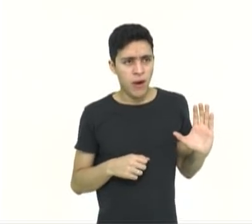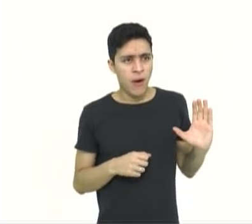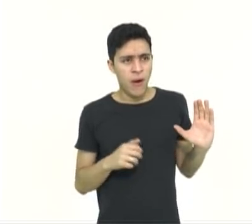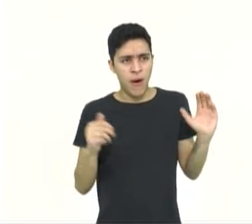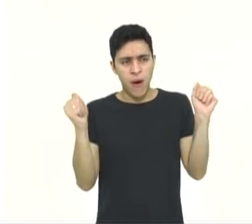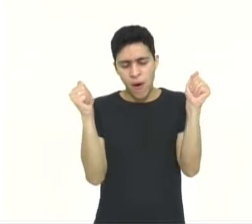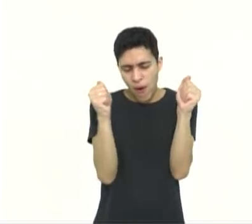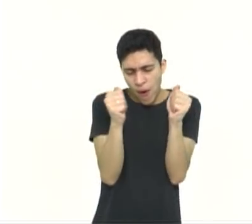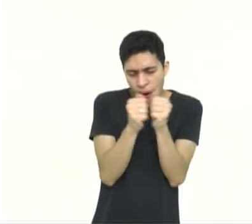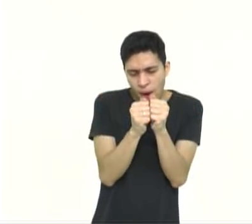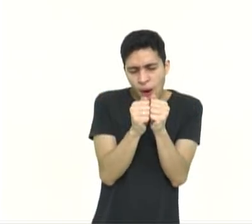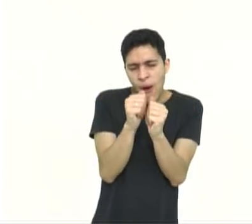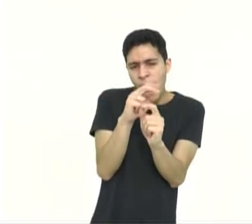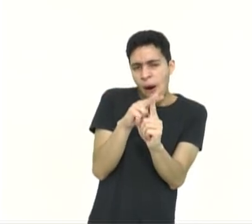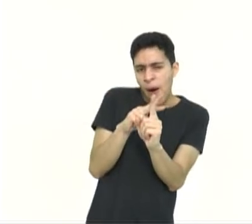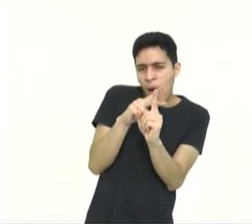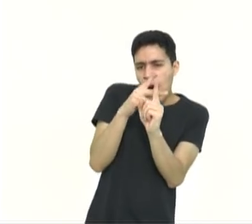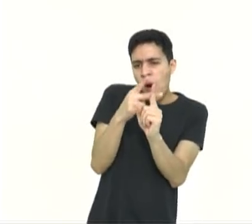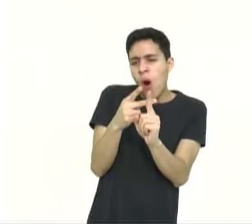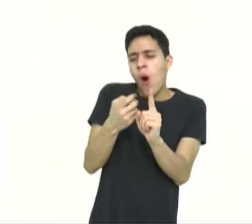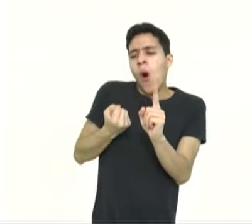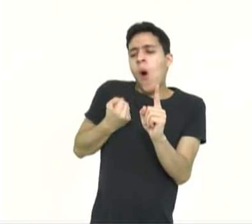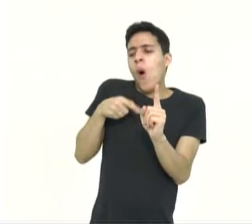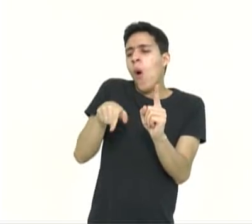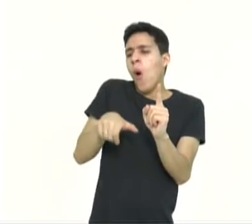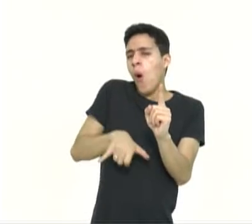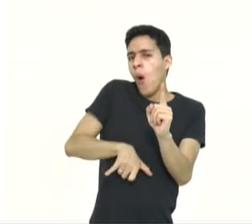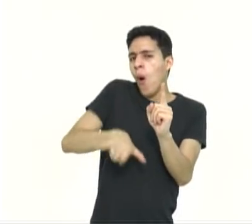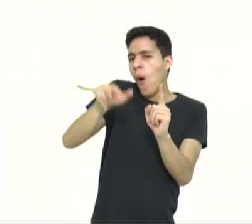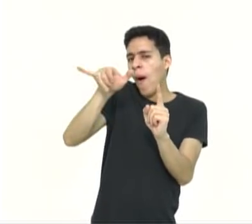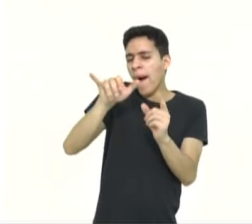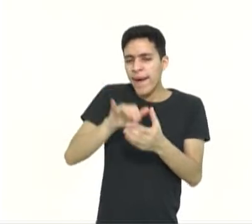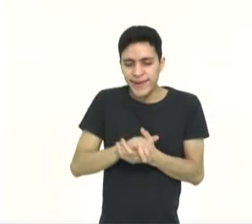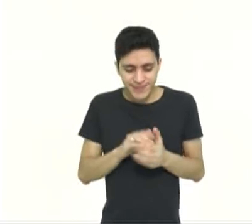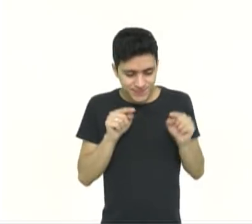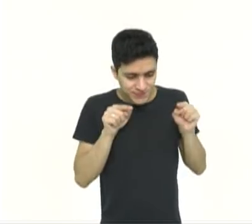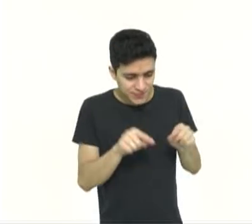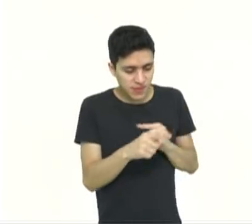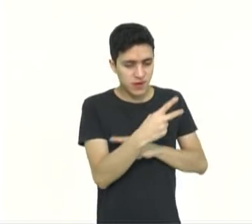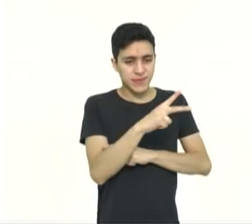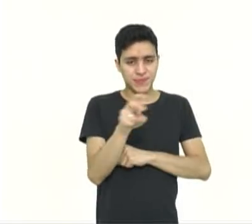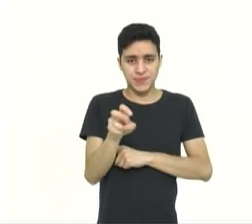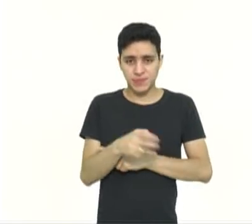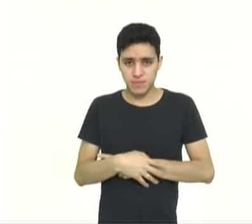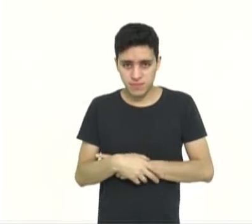com o dobro de um número y é 25.